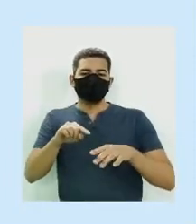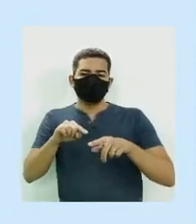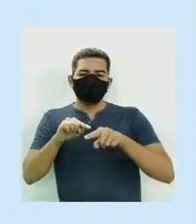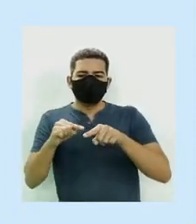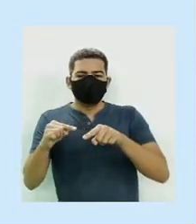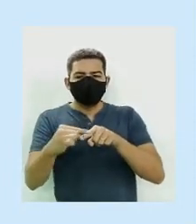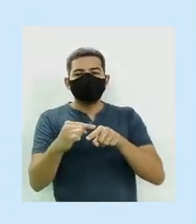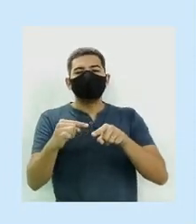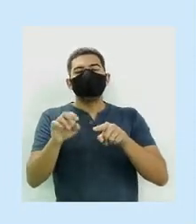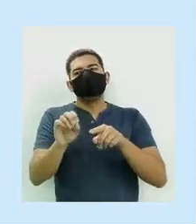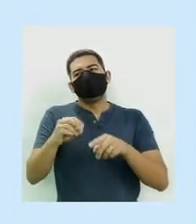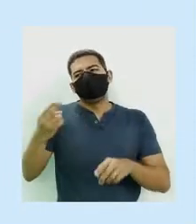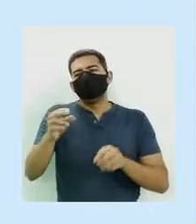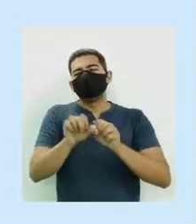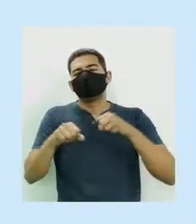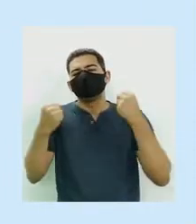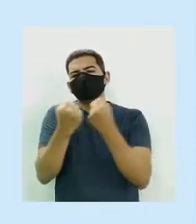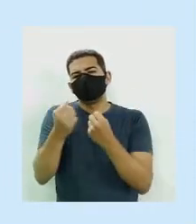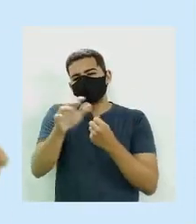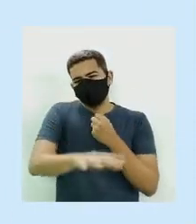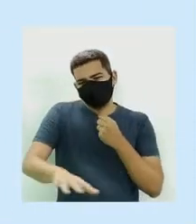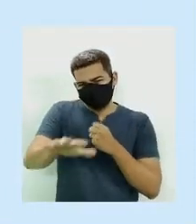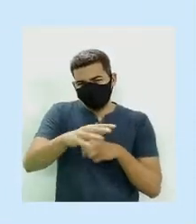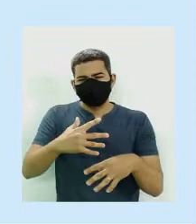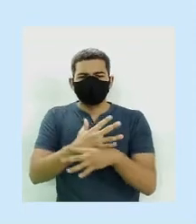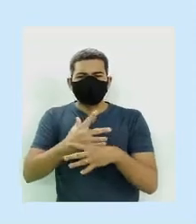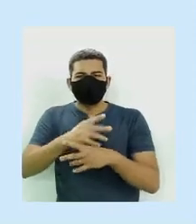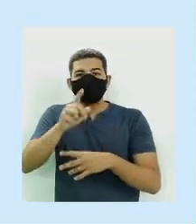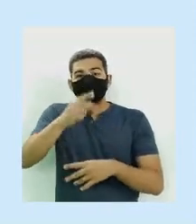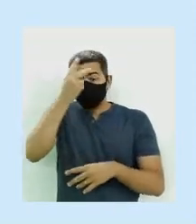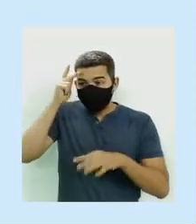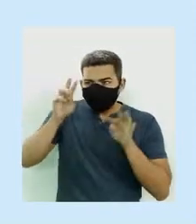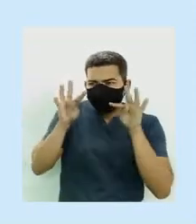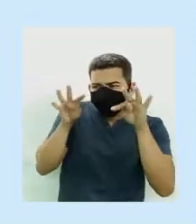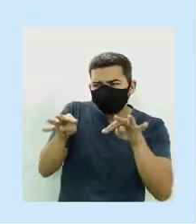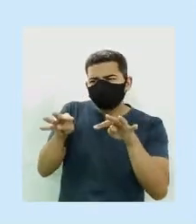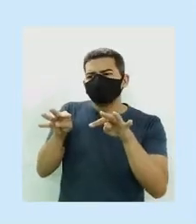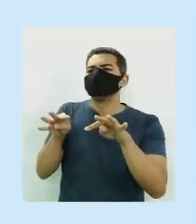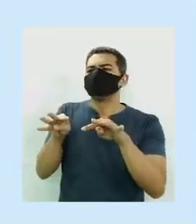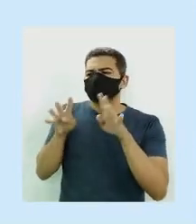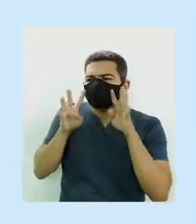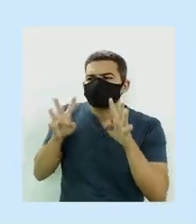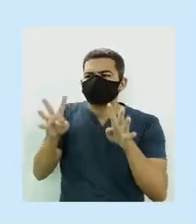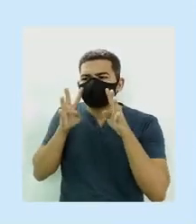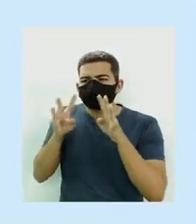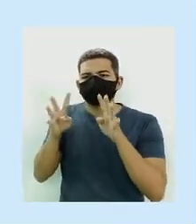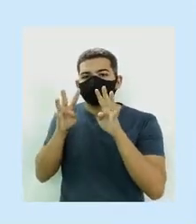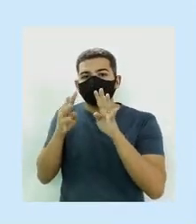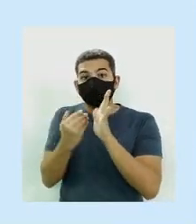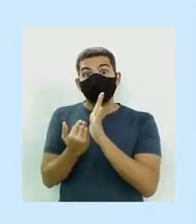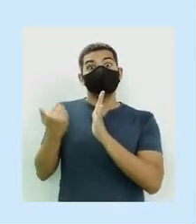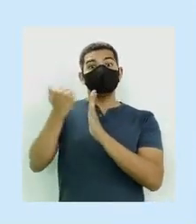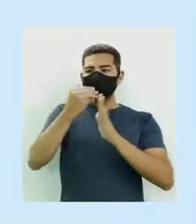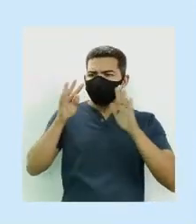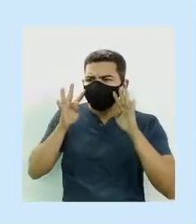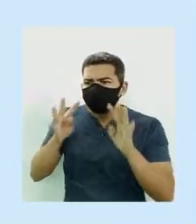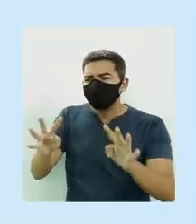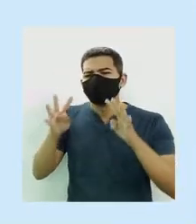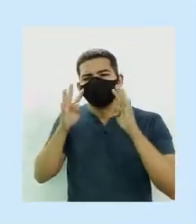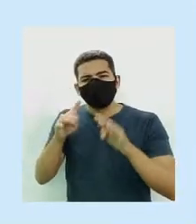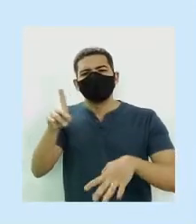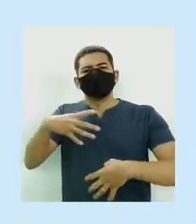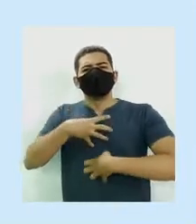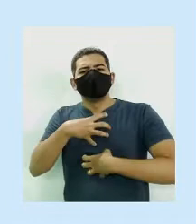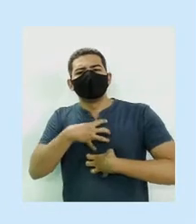sociedade, fazendo com que as pessoas comecem a ouvir mais os jovens, a entender mais o que eles sentem, o que eles